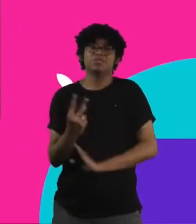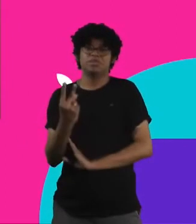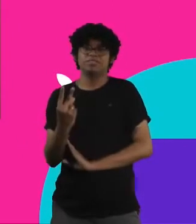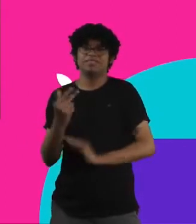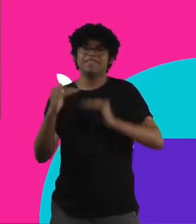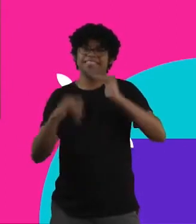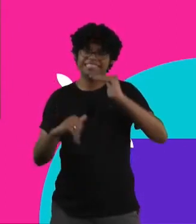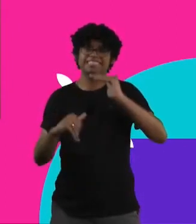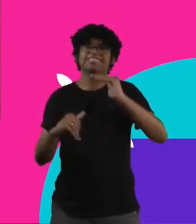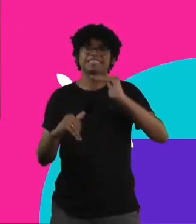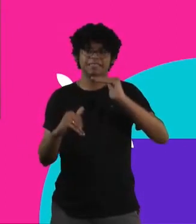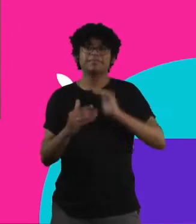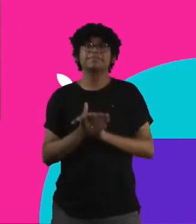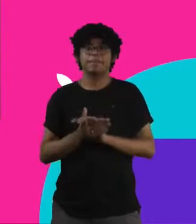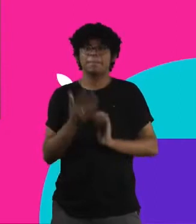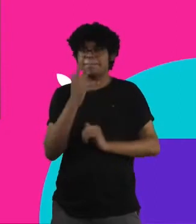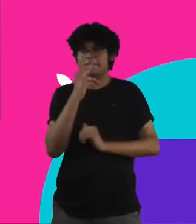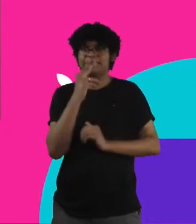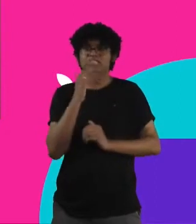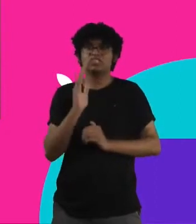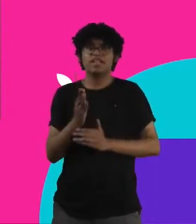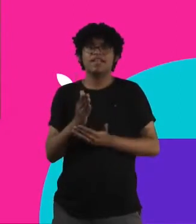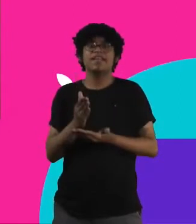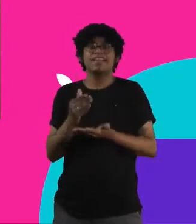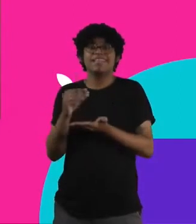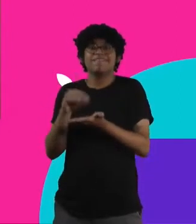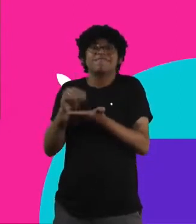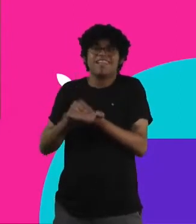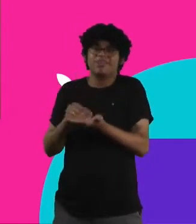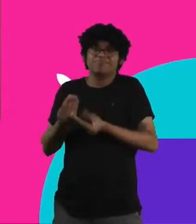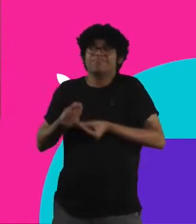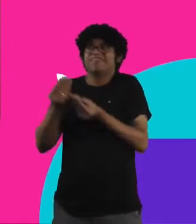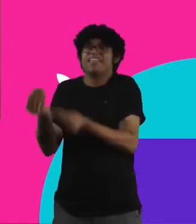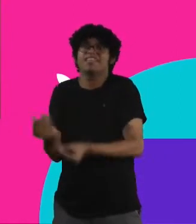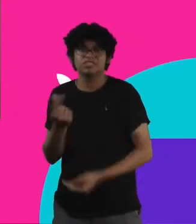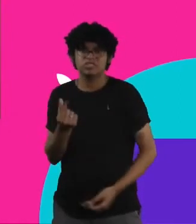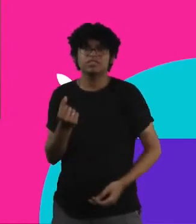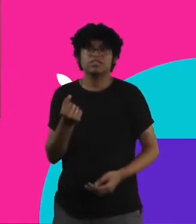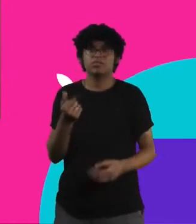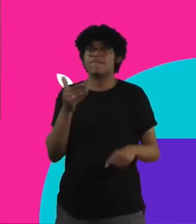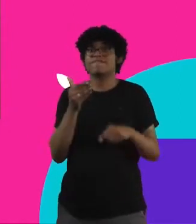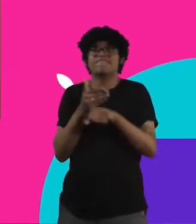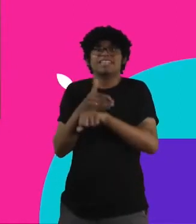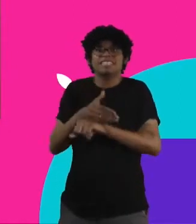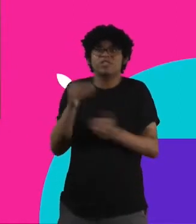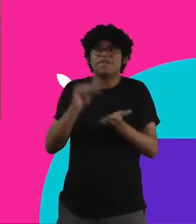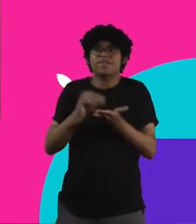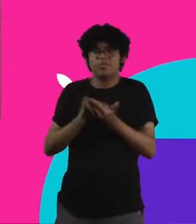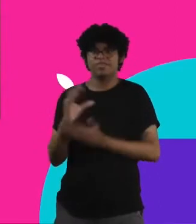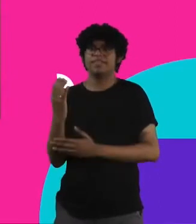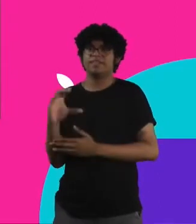já devendo para outras pessoas, exatamente como consequência dessa falta de acesso a crédito,